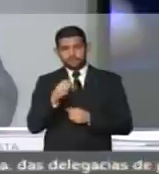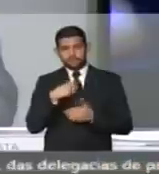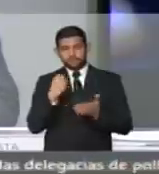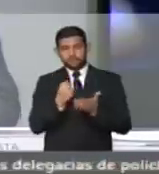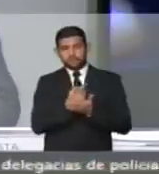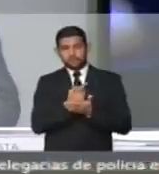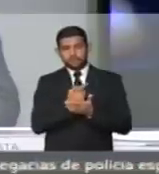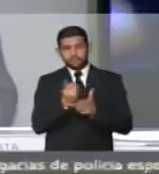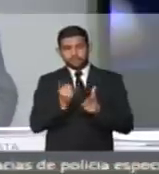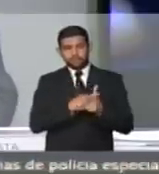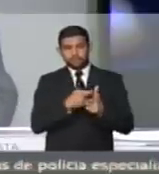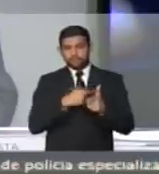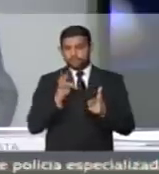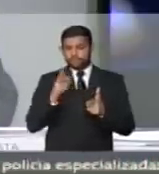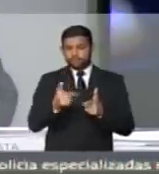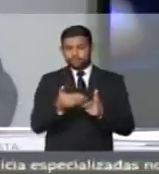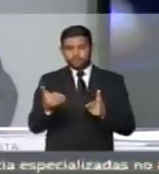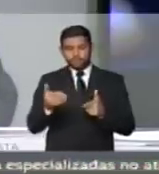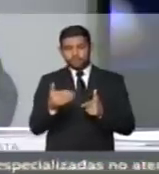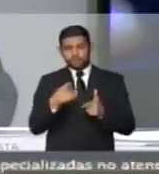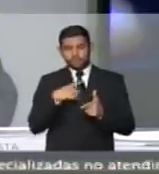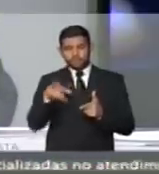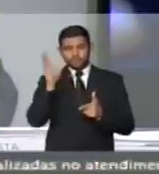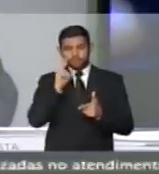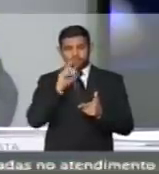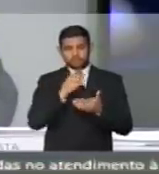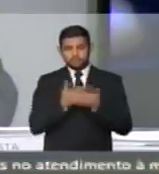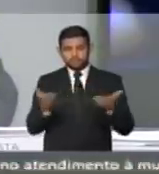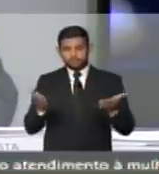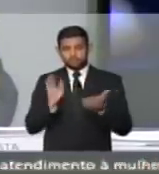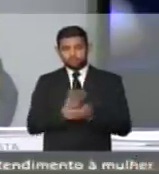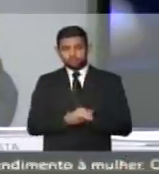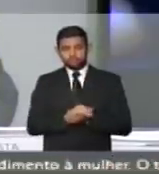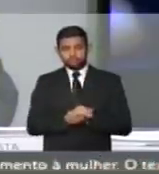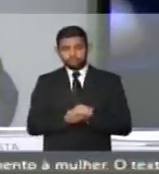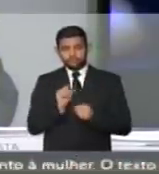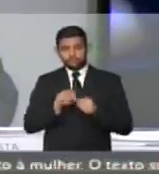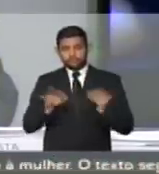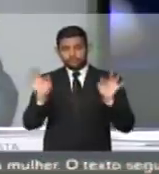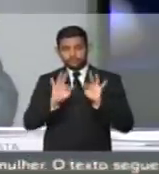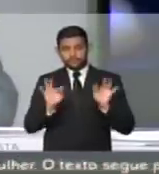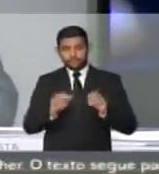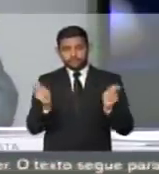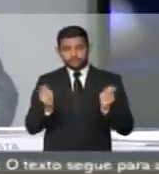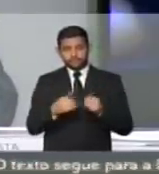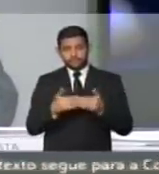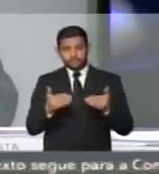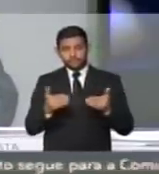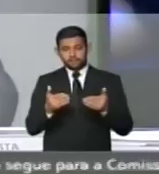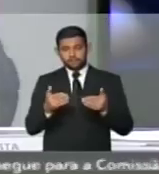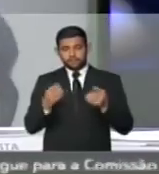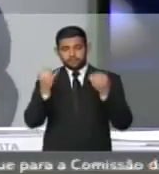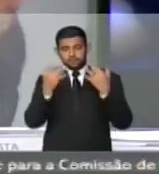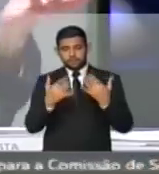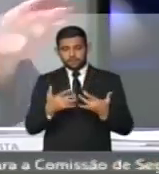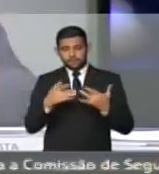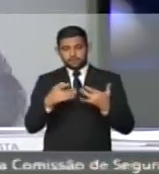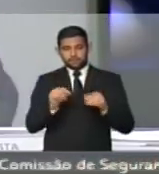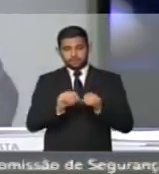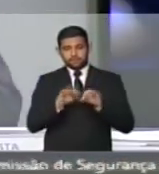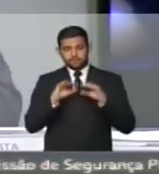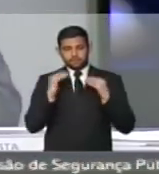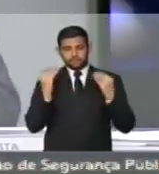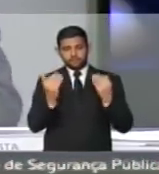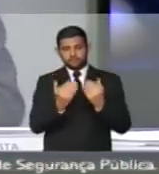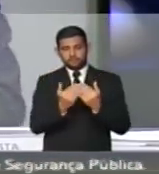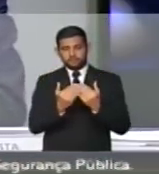essas contas todas. Esta é a história. E fico muito feliz de poder explicar isso aqui nesse fórum,